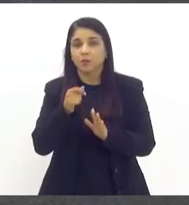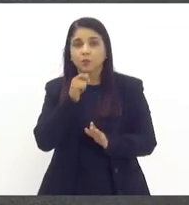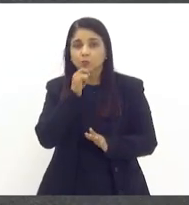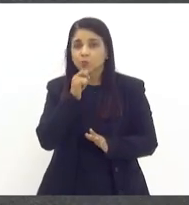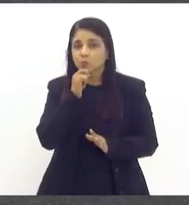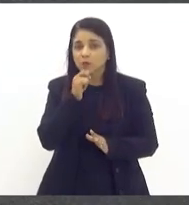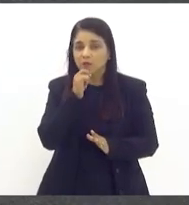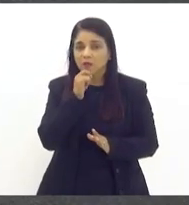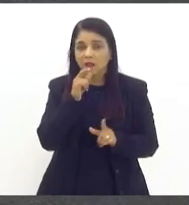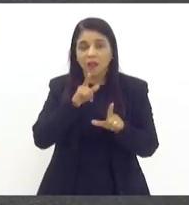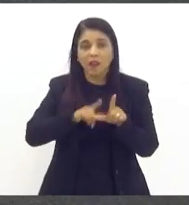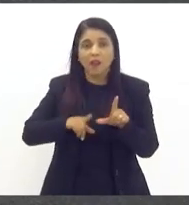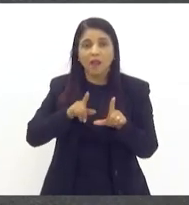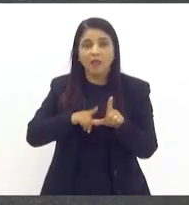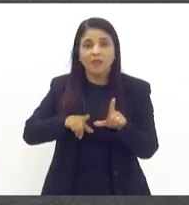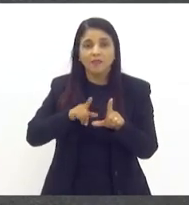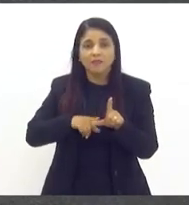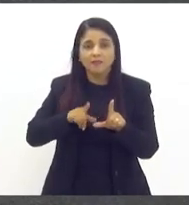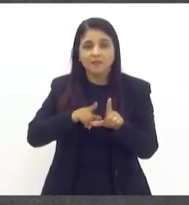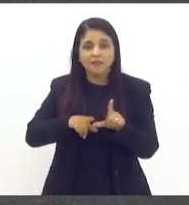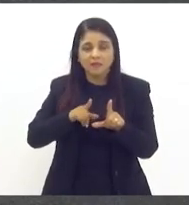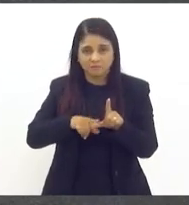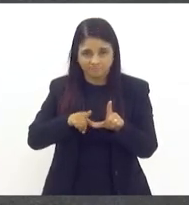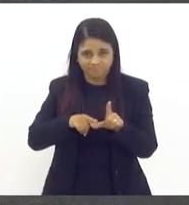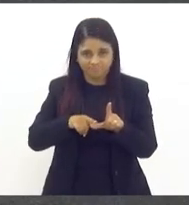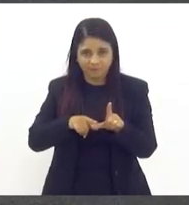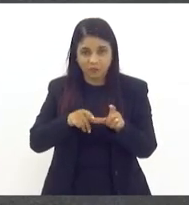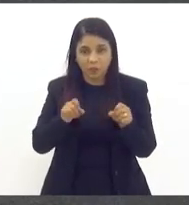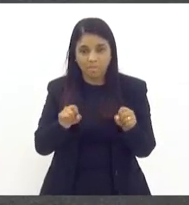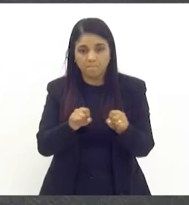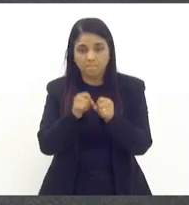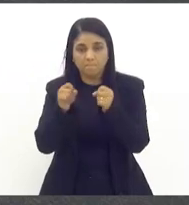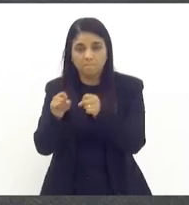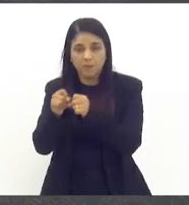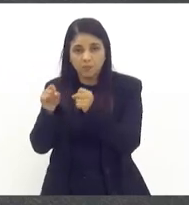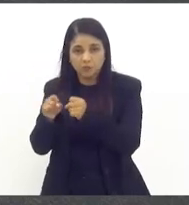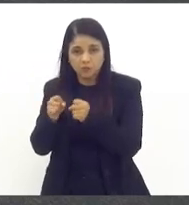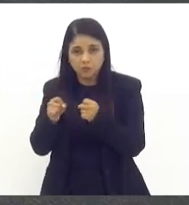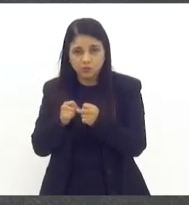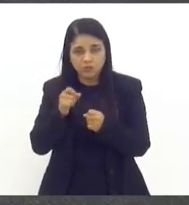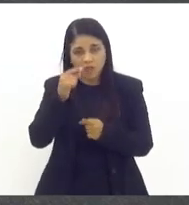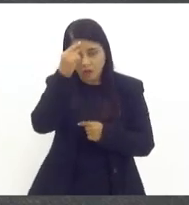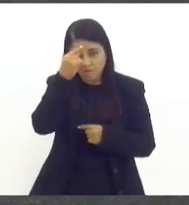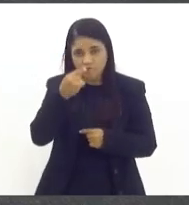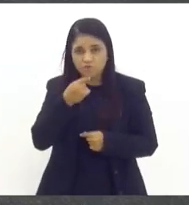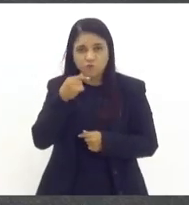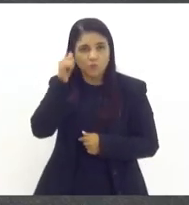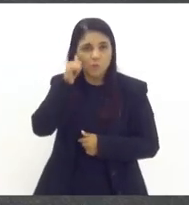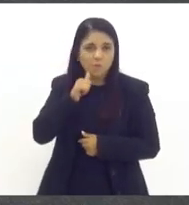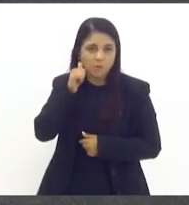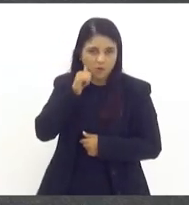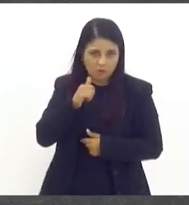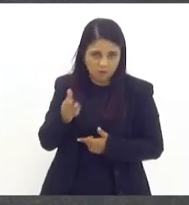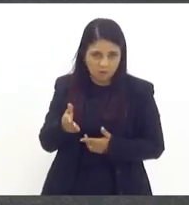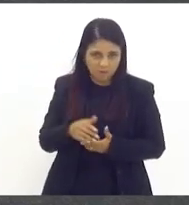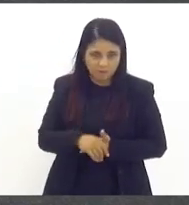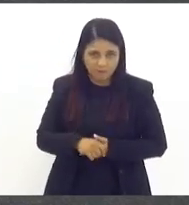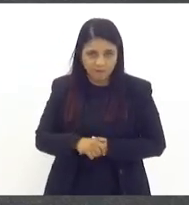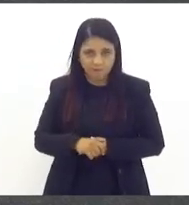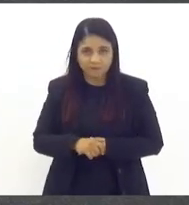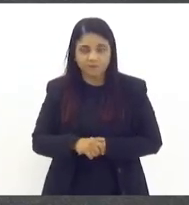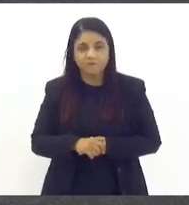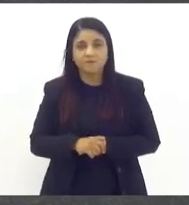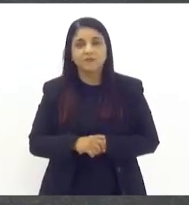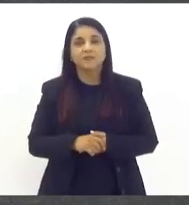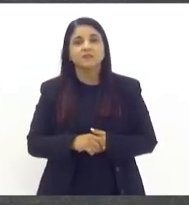letras não é que sejam pejorativas a figura mulheres o funk